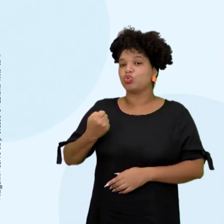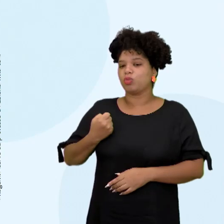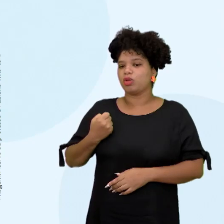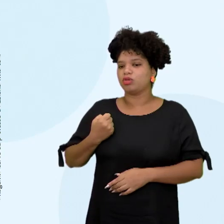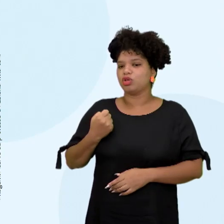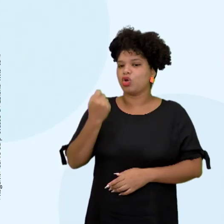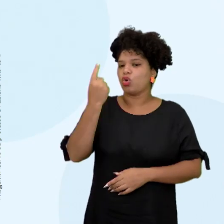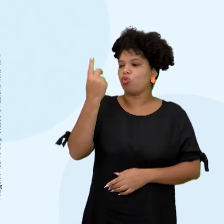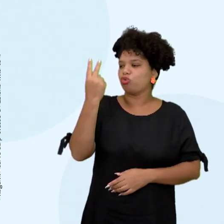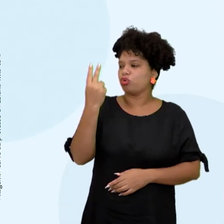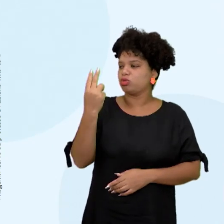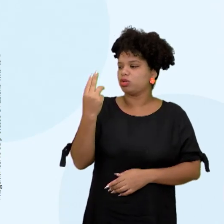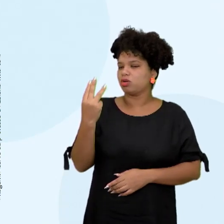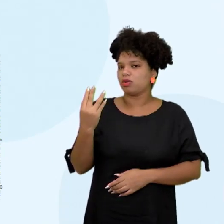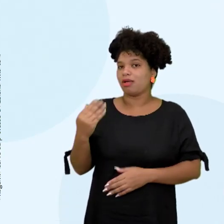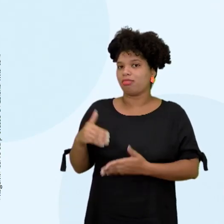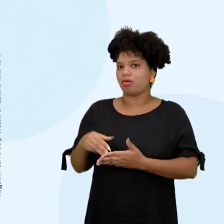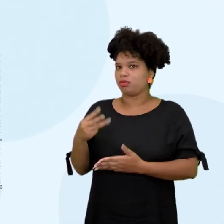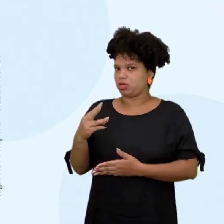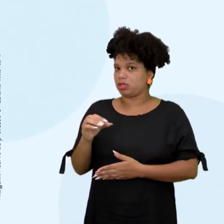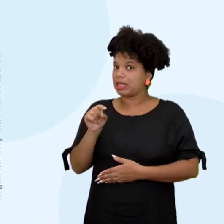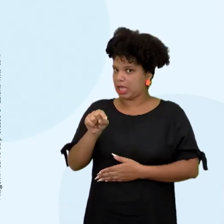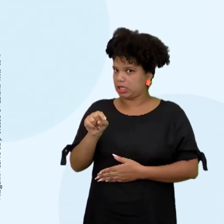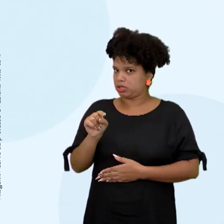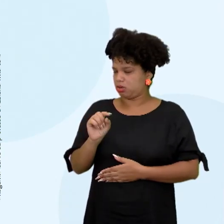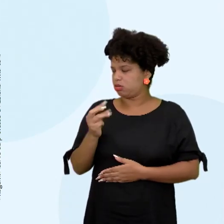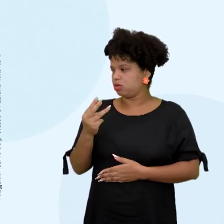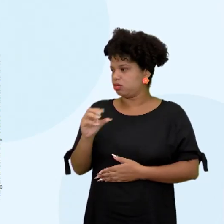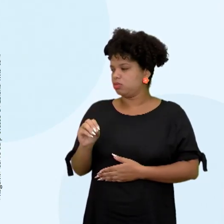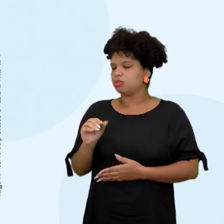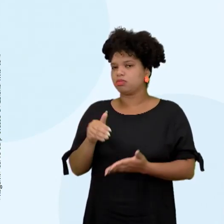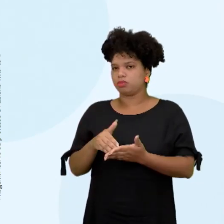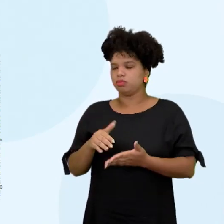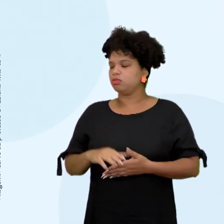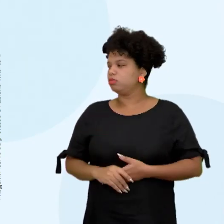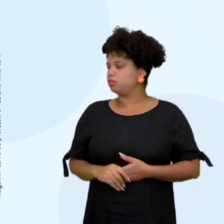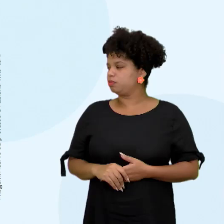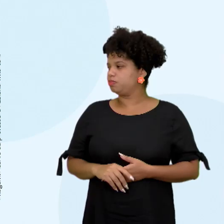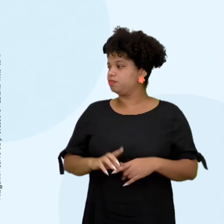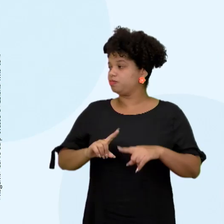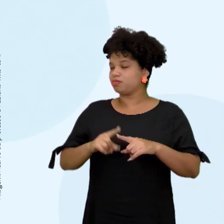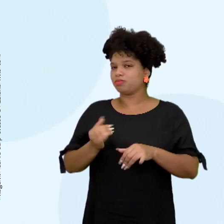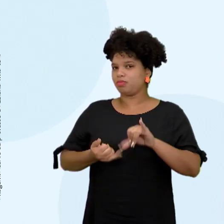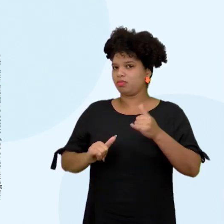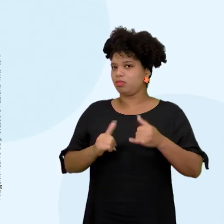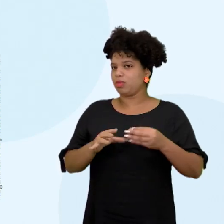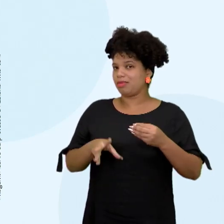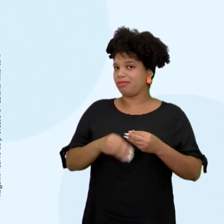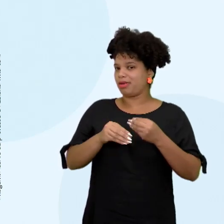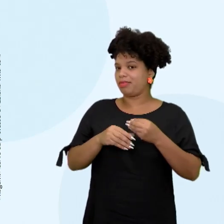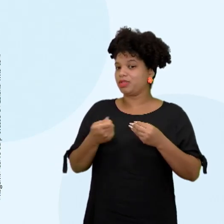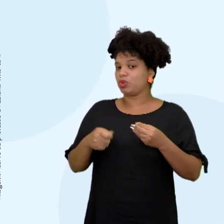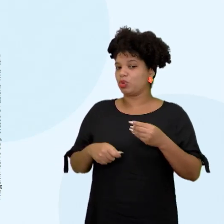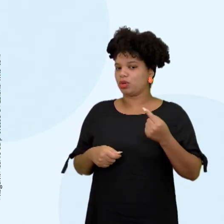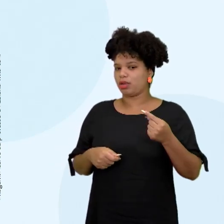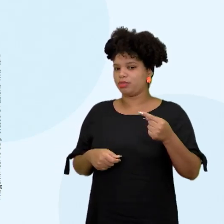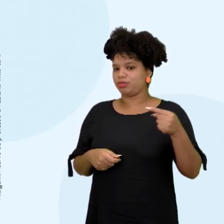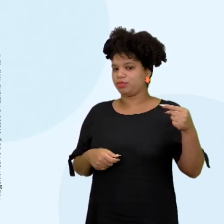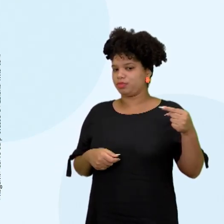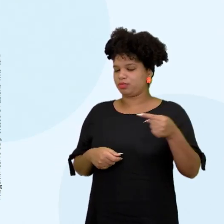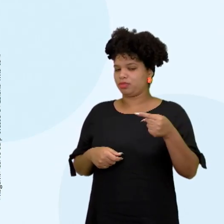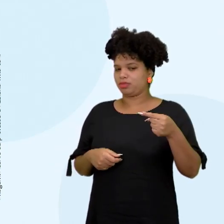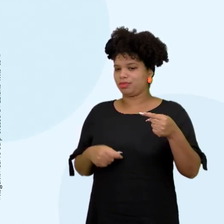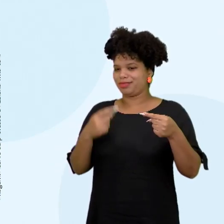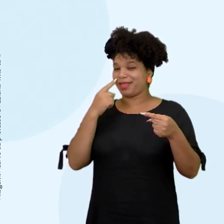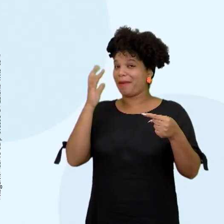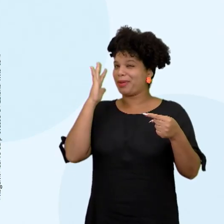o 30, nessa protoboard especificamente. Como que acontece? A alimentação, eu plugo um fio aqui, tá? Vamos